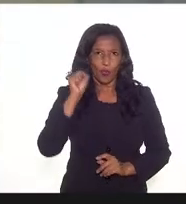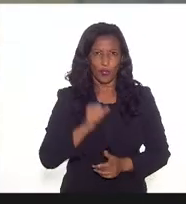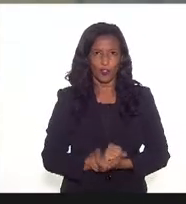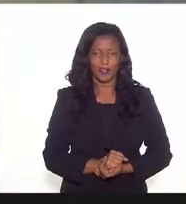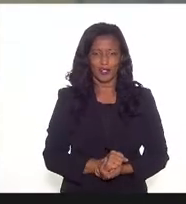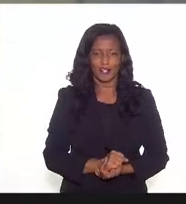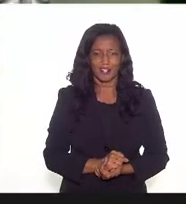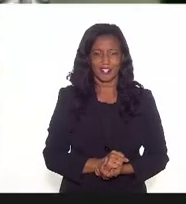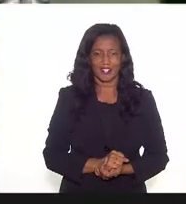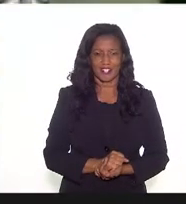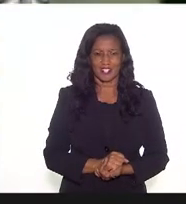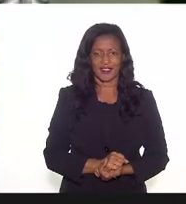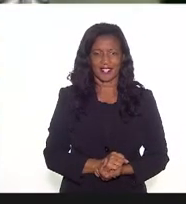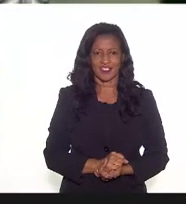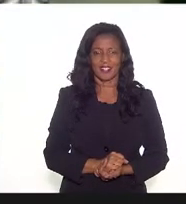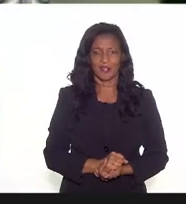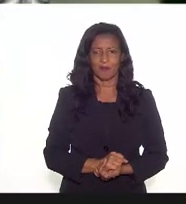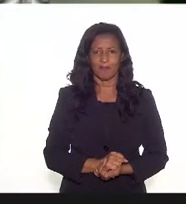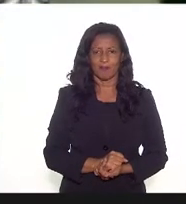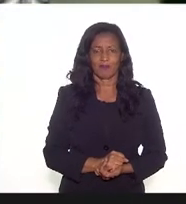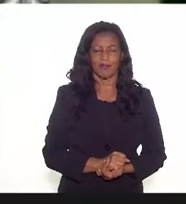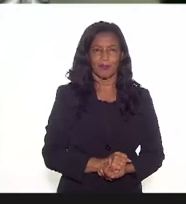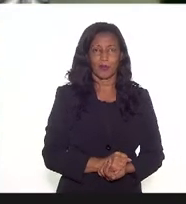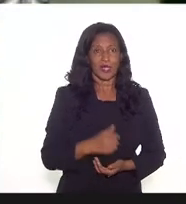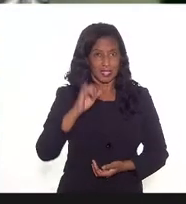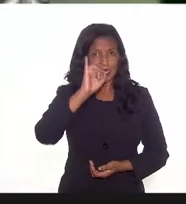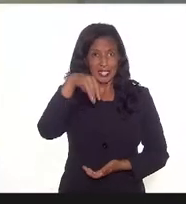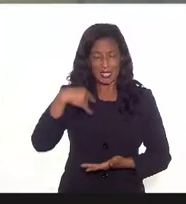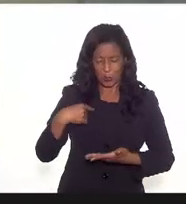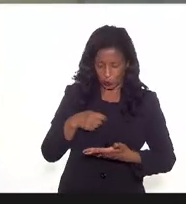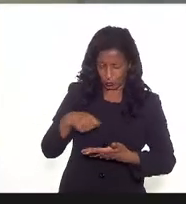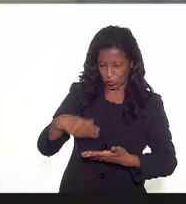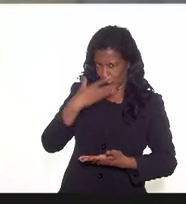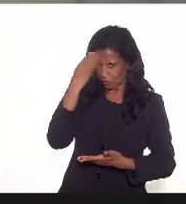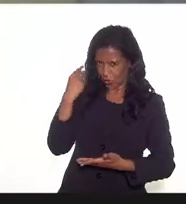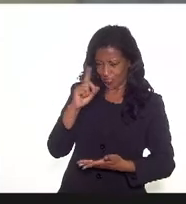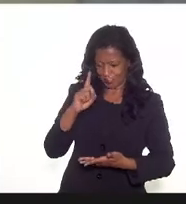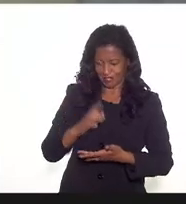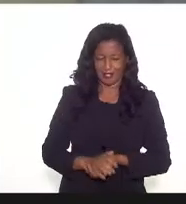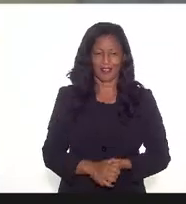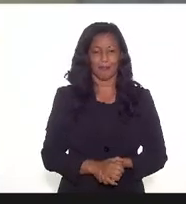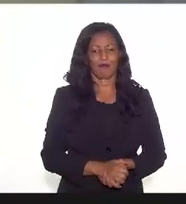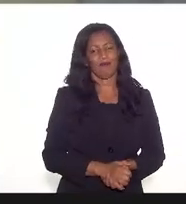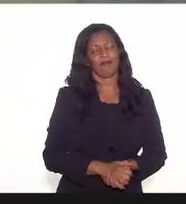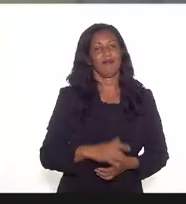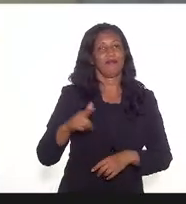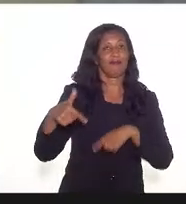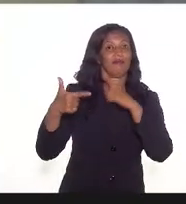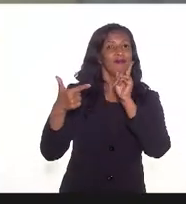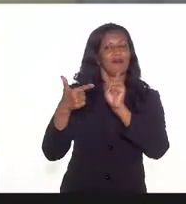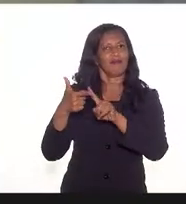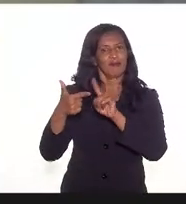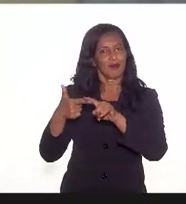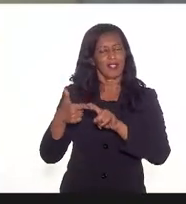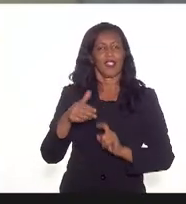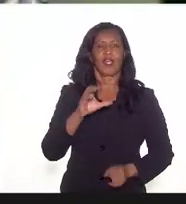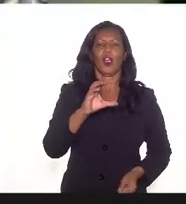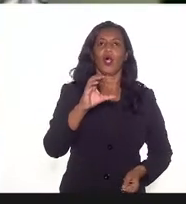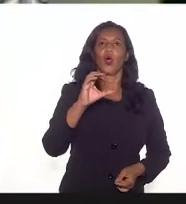Rafael? Sim, estou fazendo mais anotações, deputado, para não esquecer. Pois não. A segunda pergunta é que a CODIM